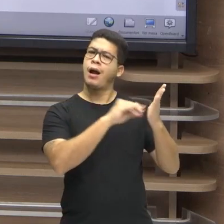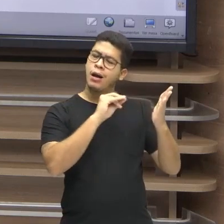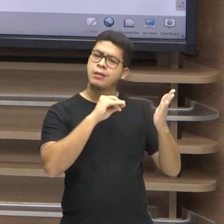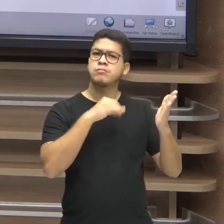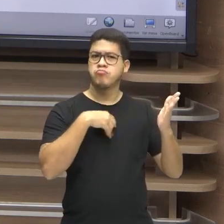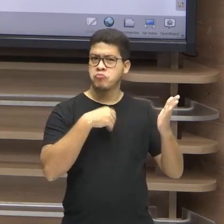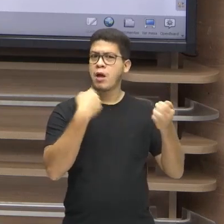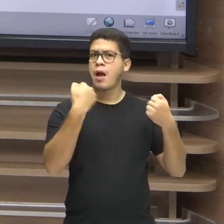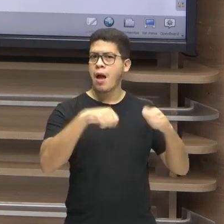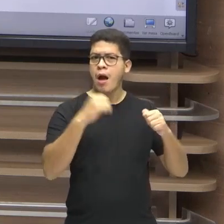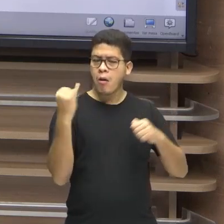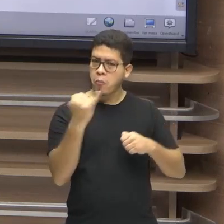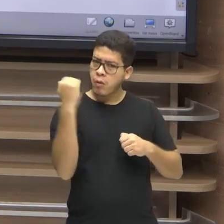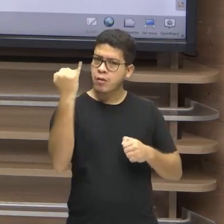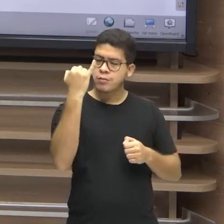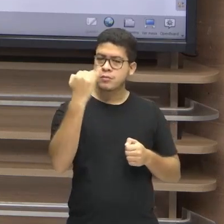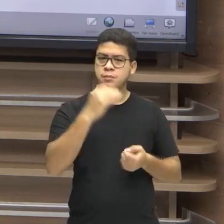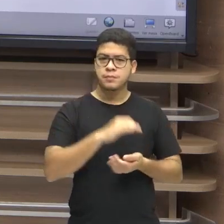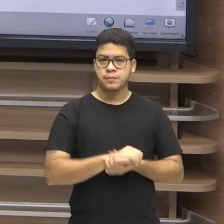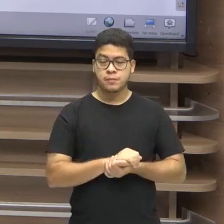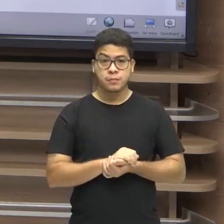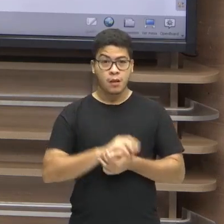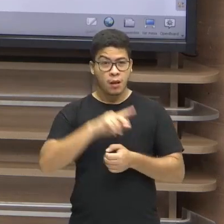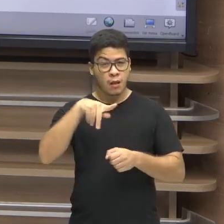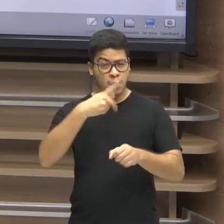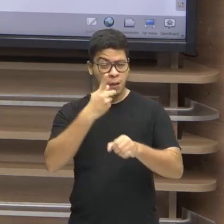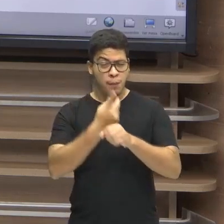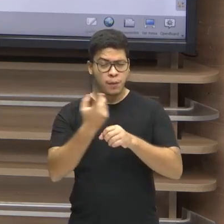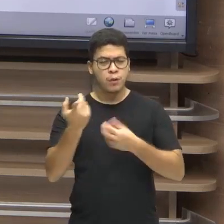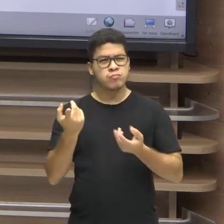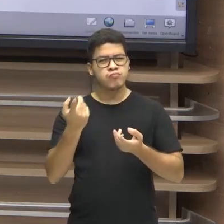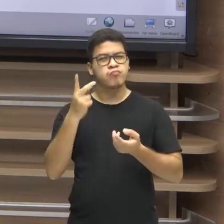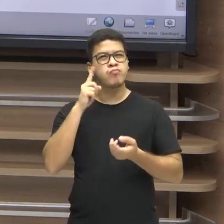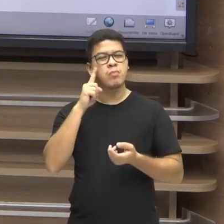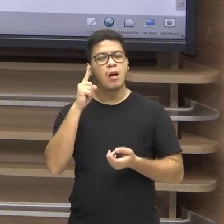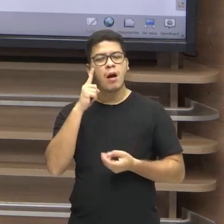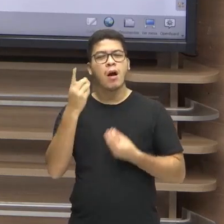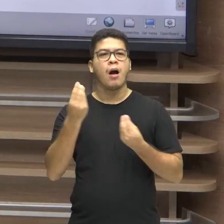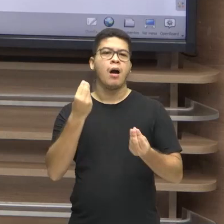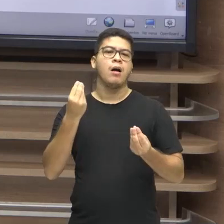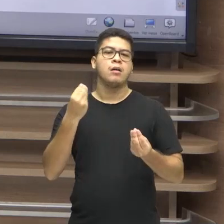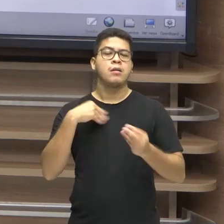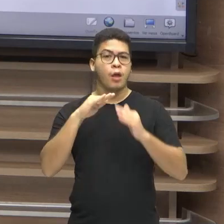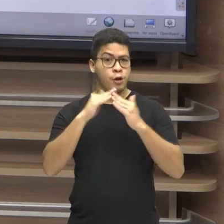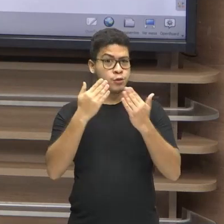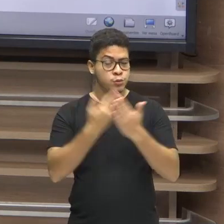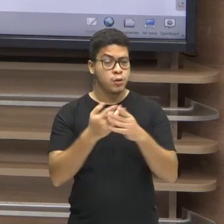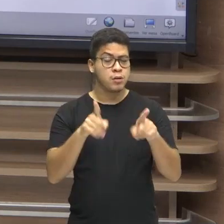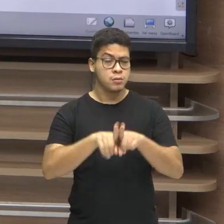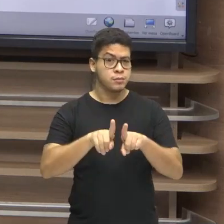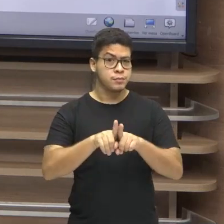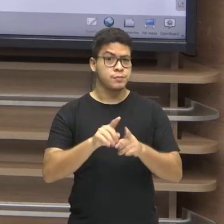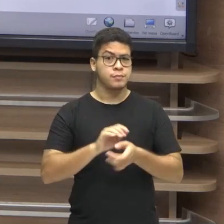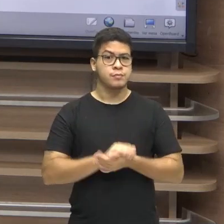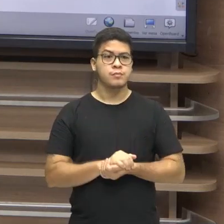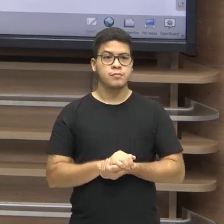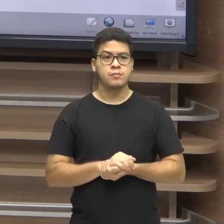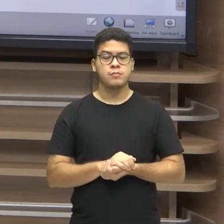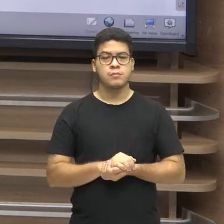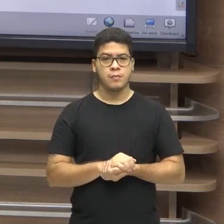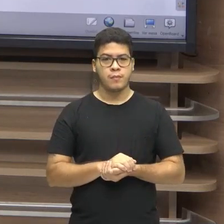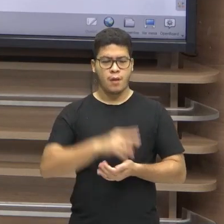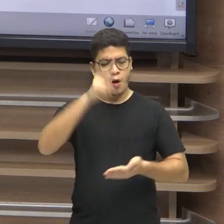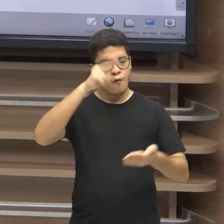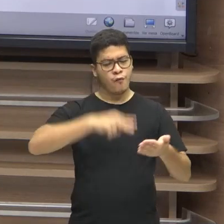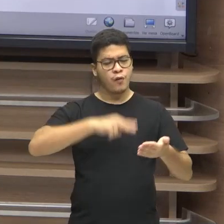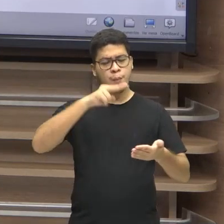seu caderno para você revisar depois, tá? Na escola ou por aqui mesmo, nas nossas aulas, tá bom? Bom, vamos ler